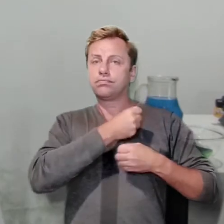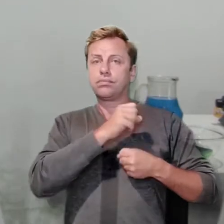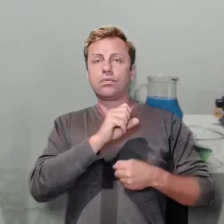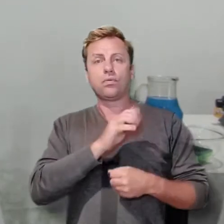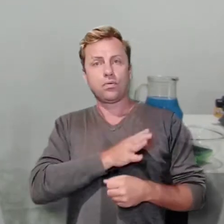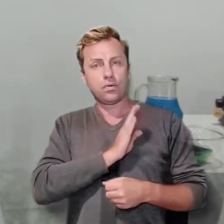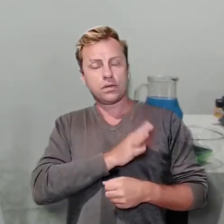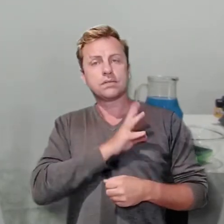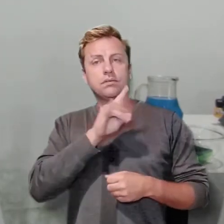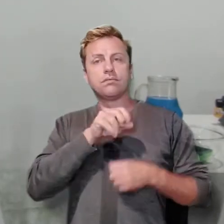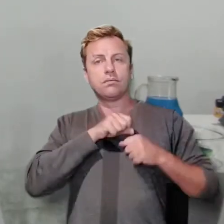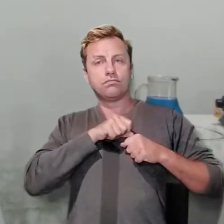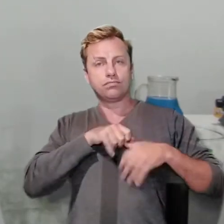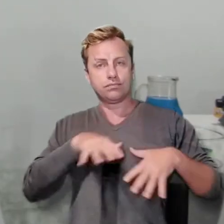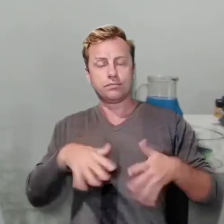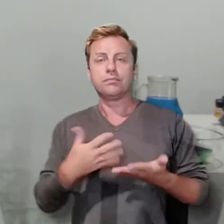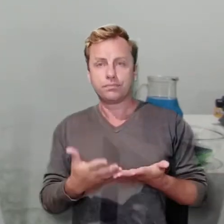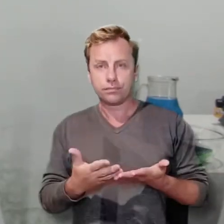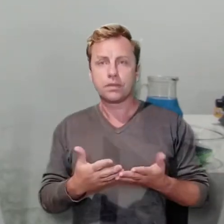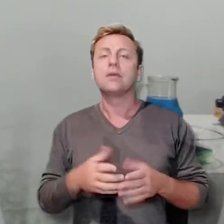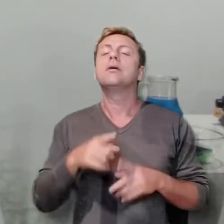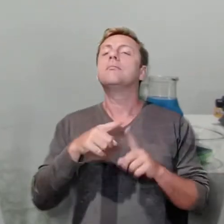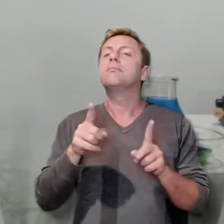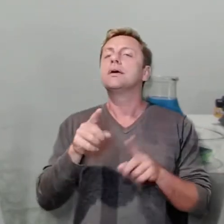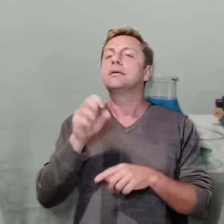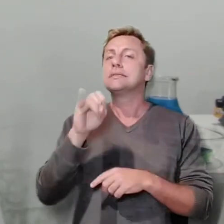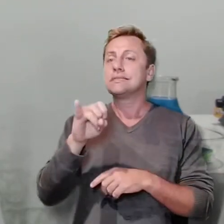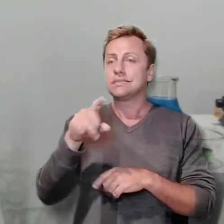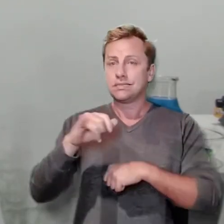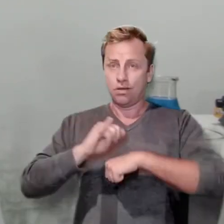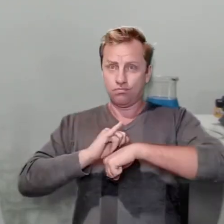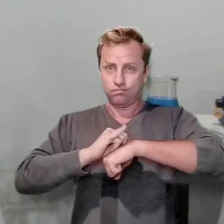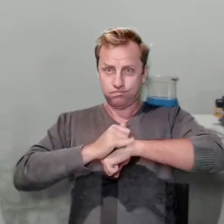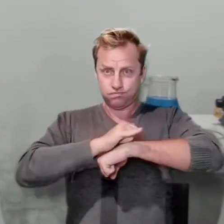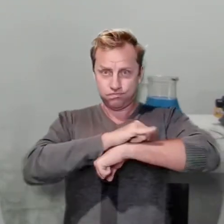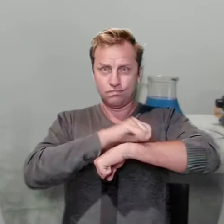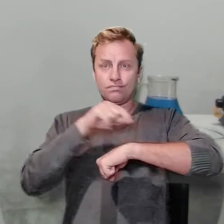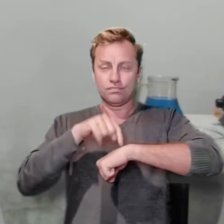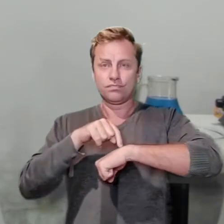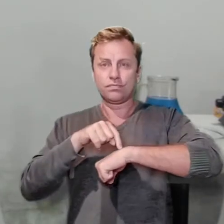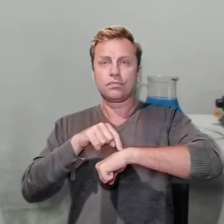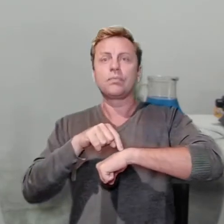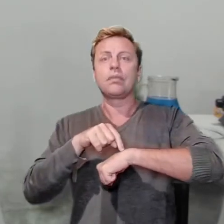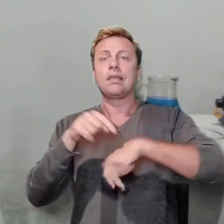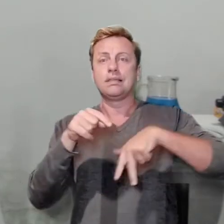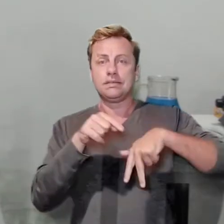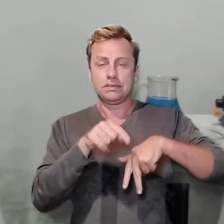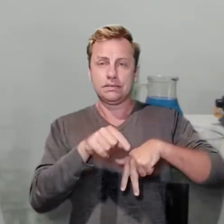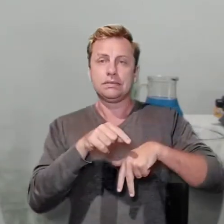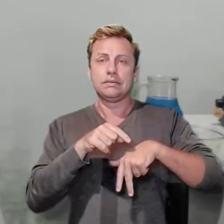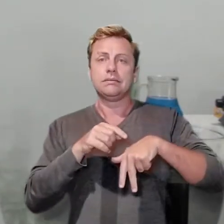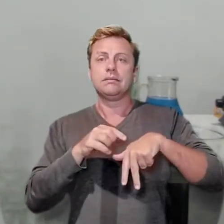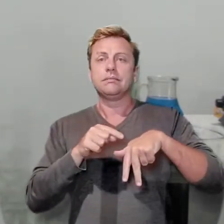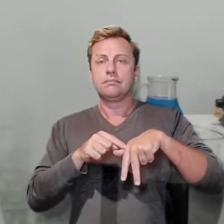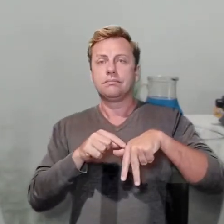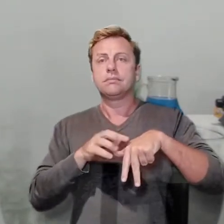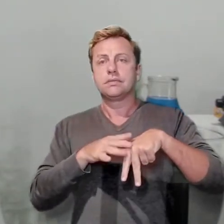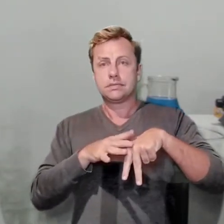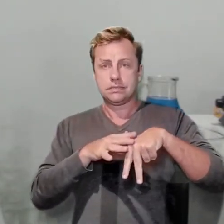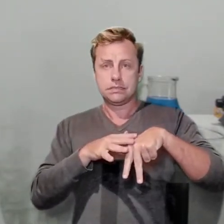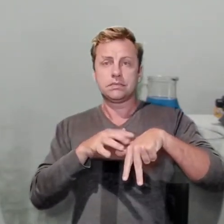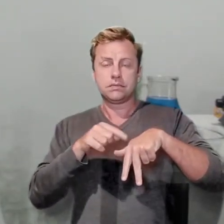coração. Mas imagine o seguinte, na obesidade, quando esse paciente ele